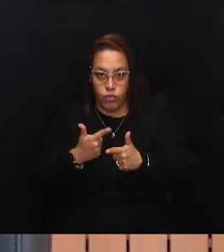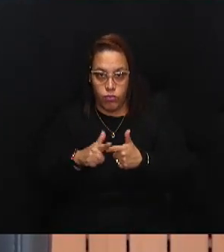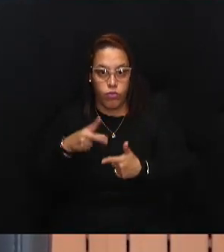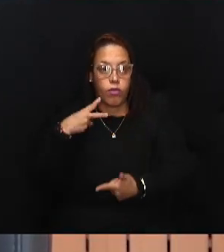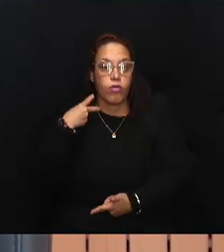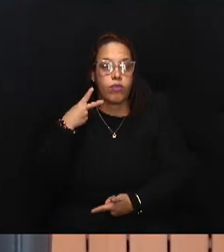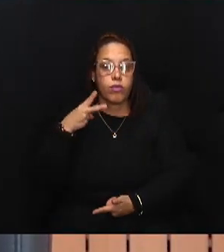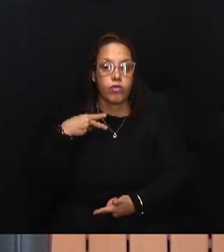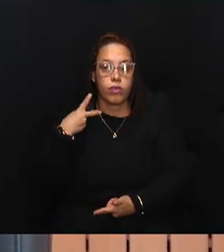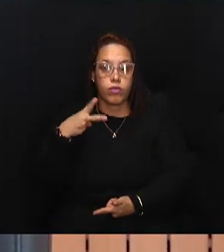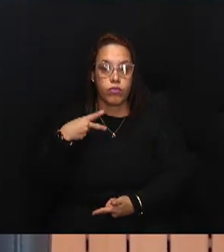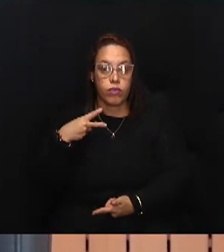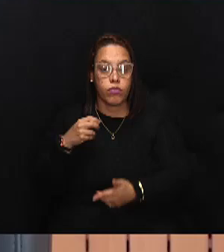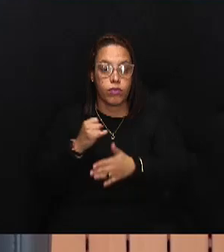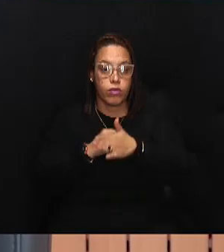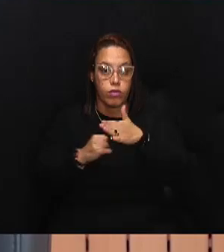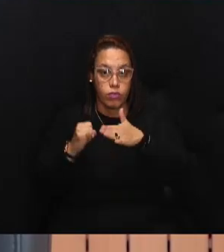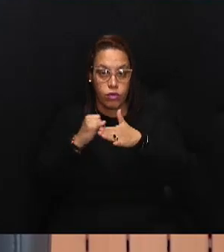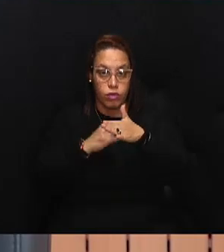vereador, de que as